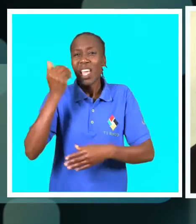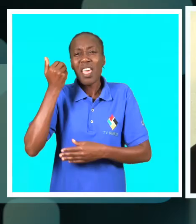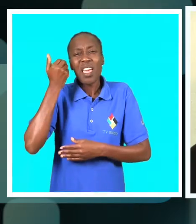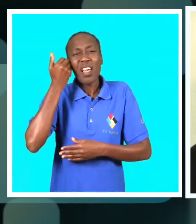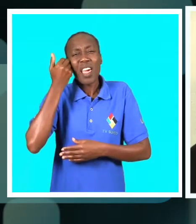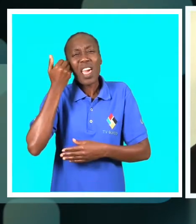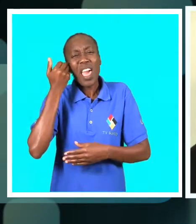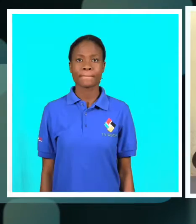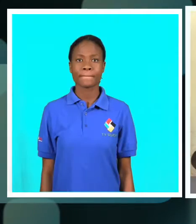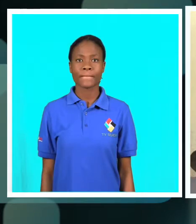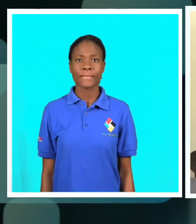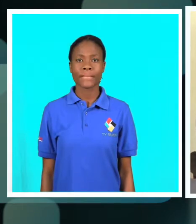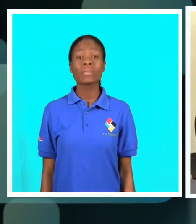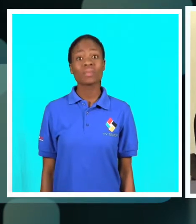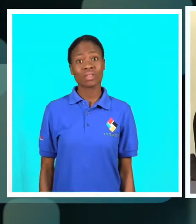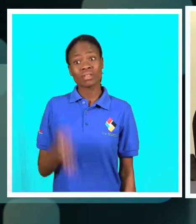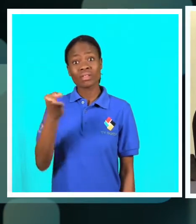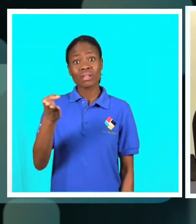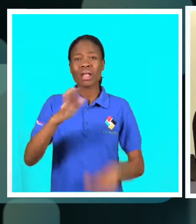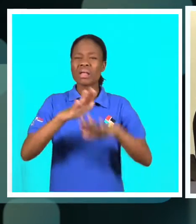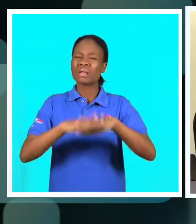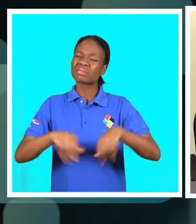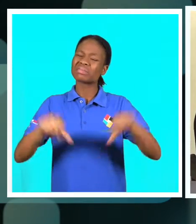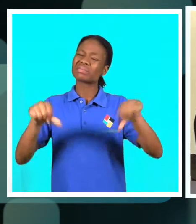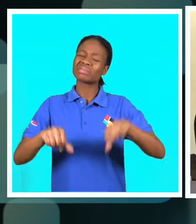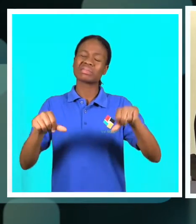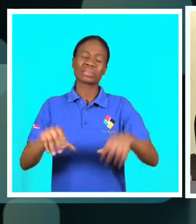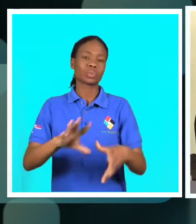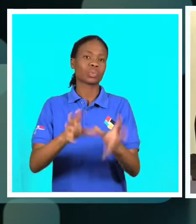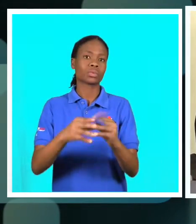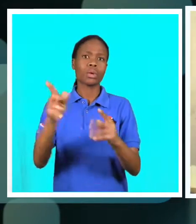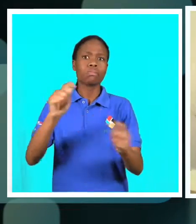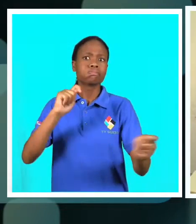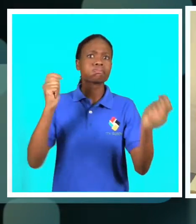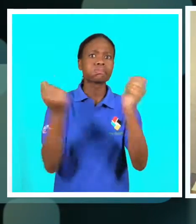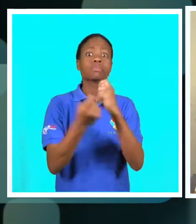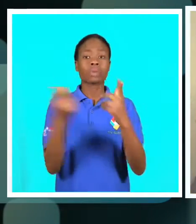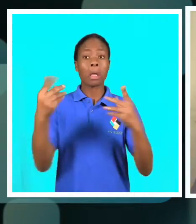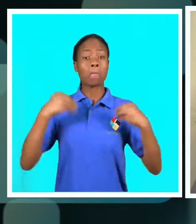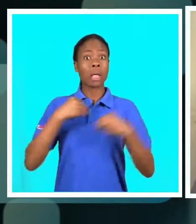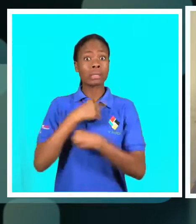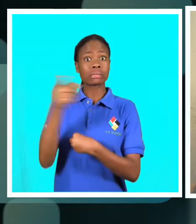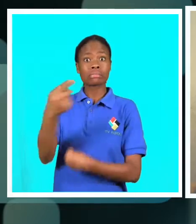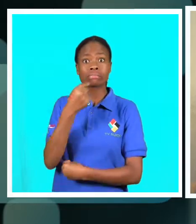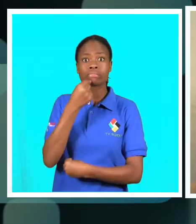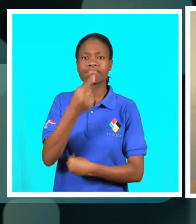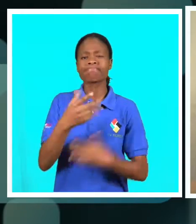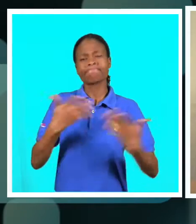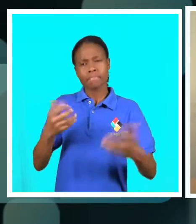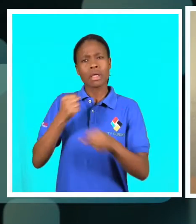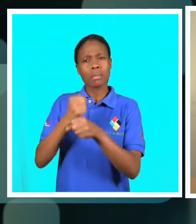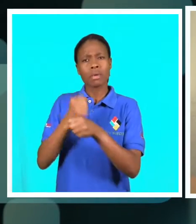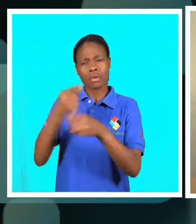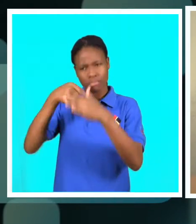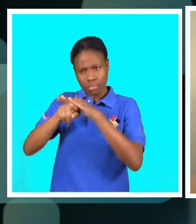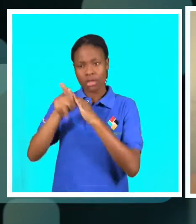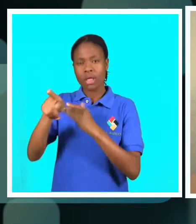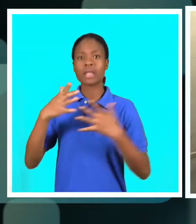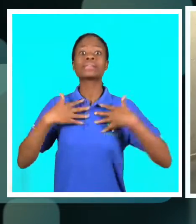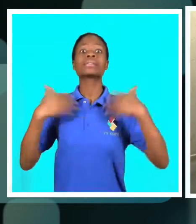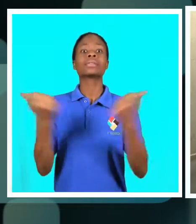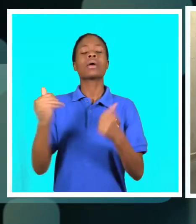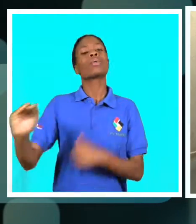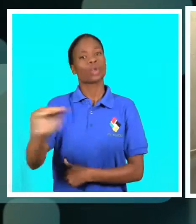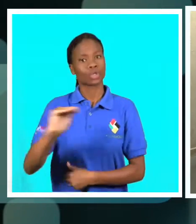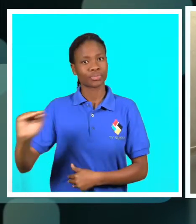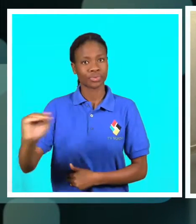febres. Para combater este mal, a médica recomenda um trabalho conjunto entre